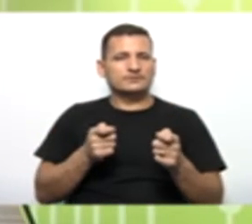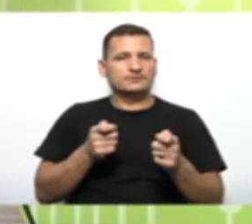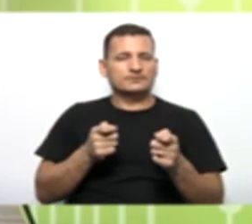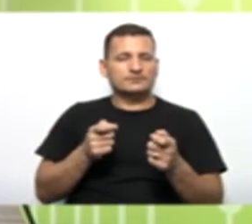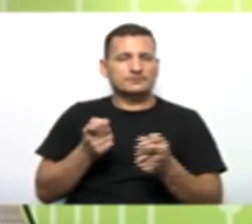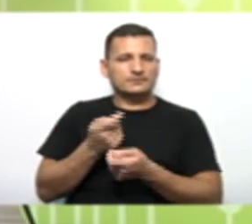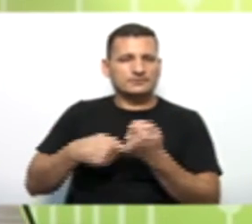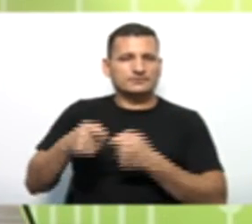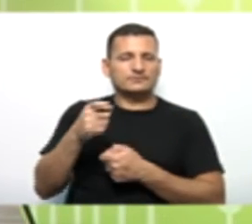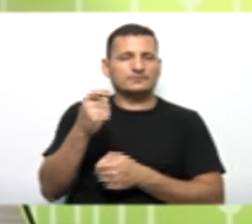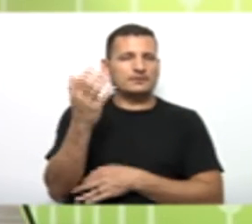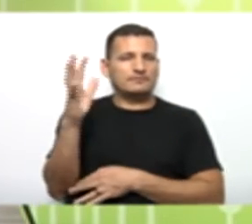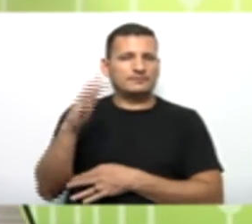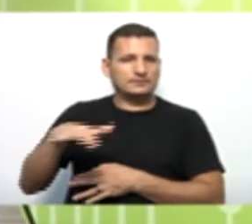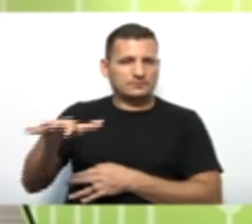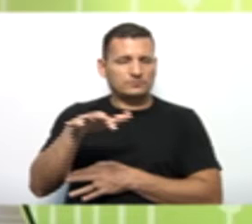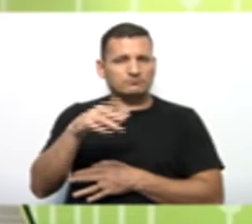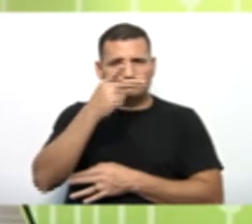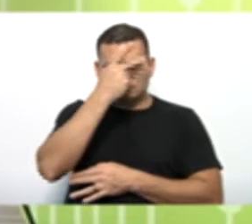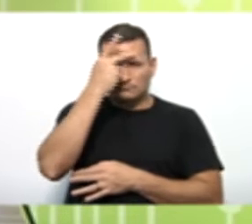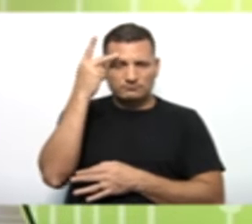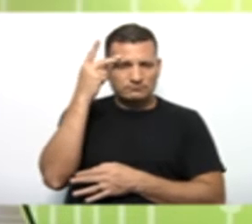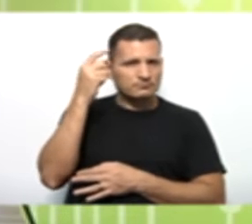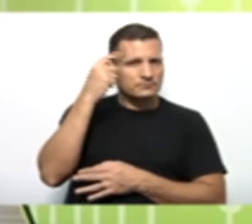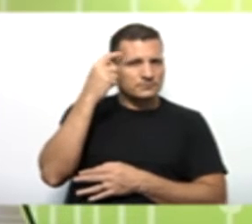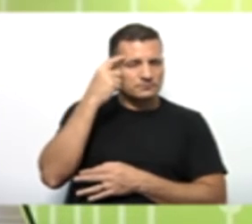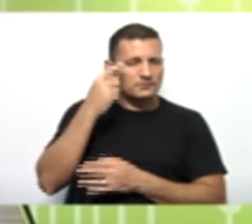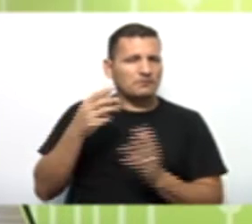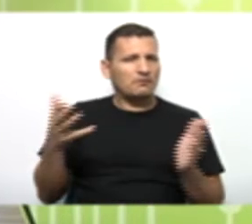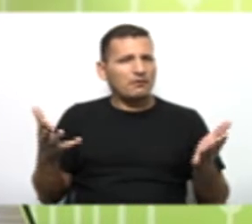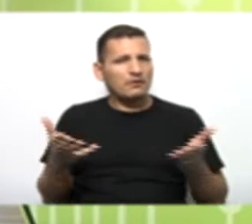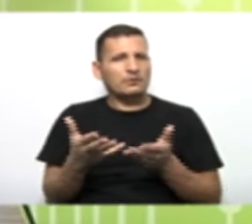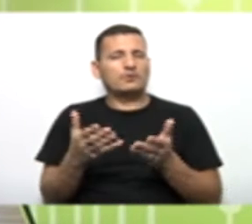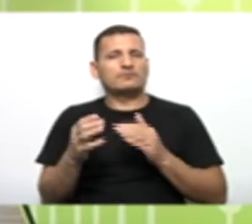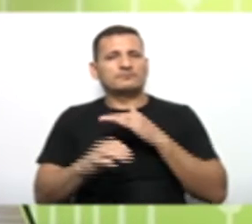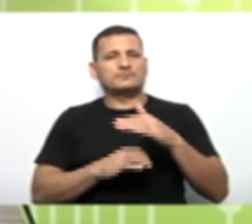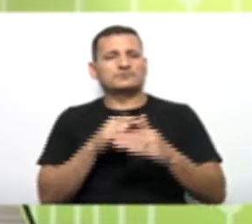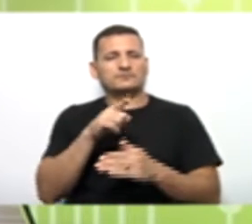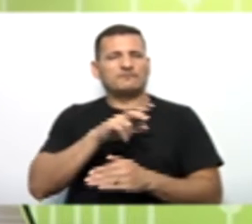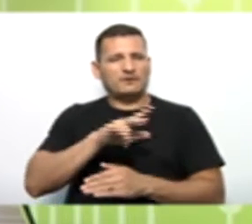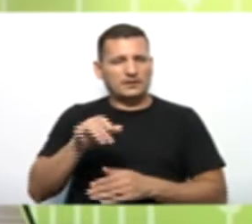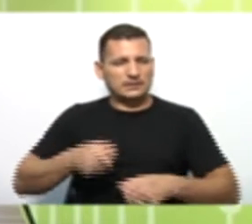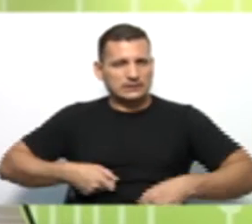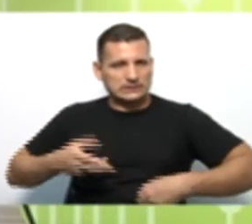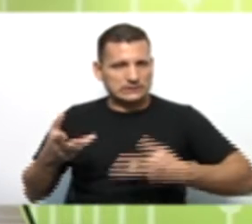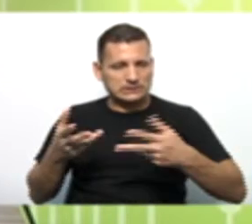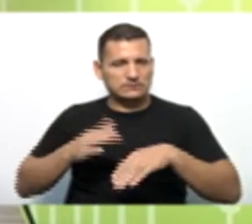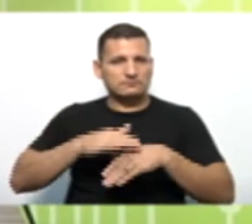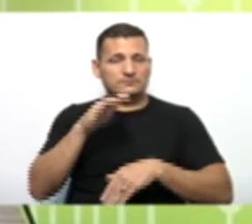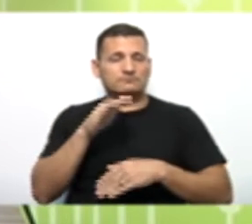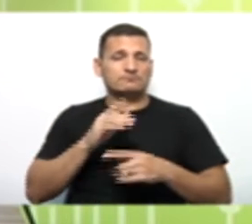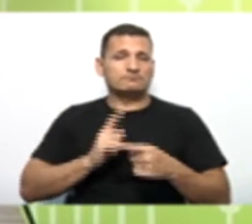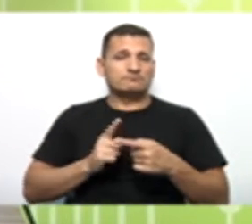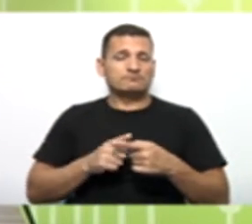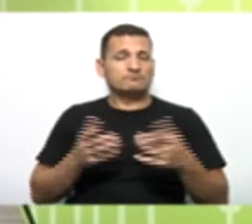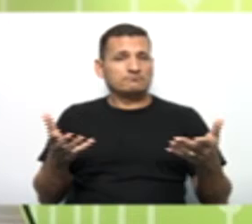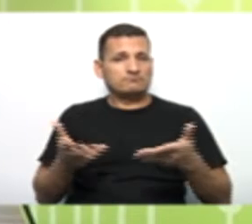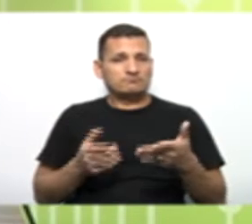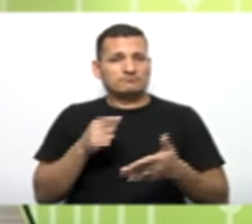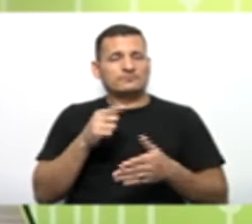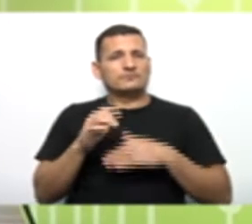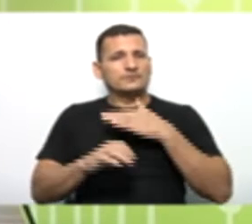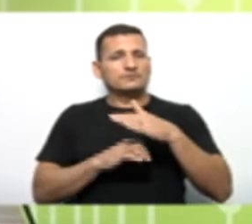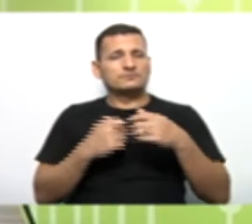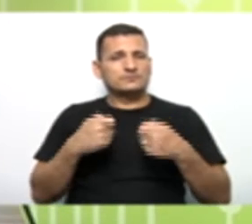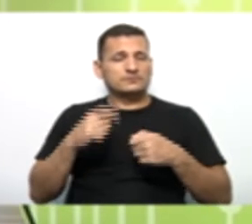pessoas pensam em um custo, que agora a empresa vai ter um custo a mais, porque agora ela também vai precisar pensar